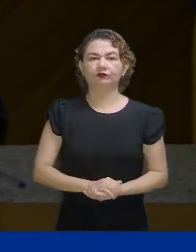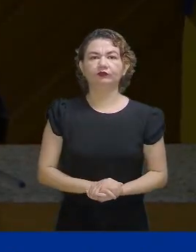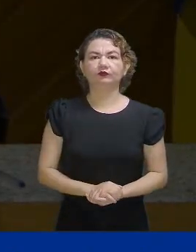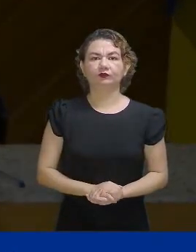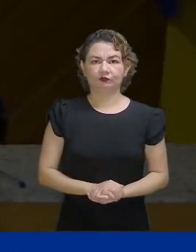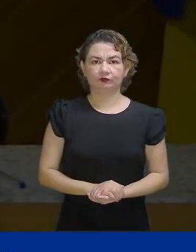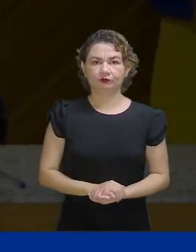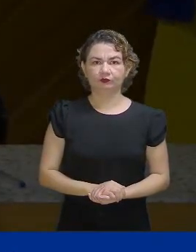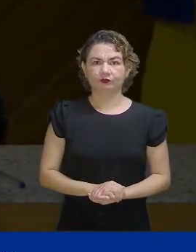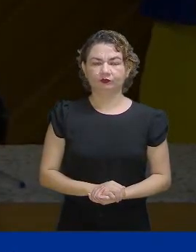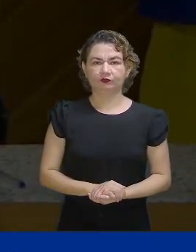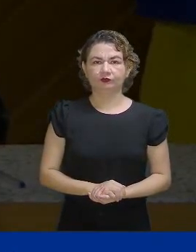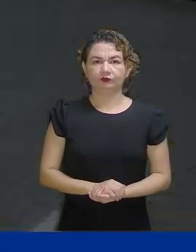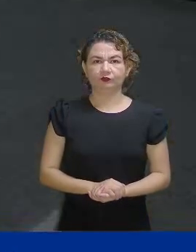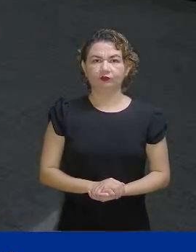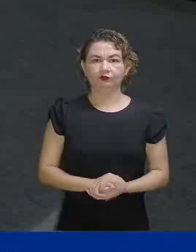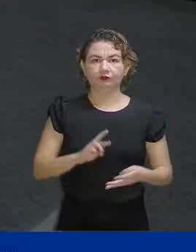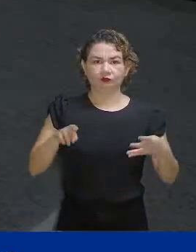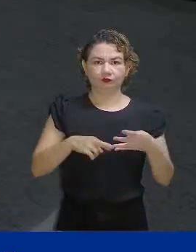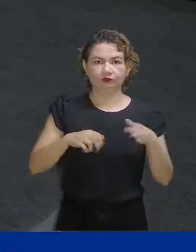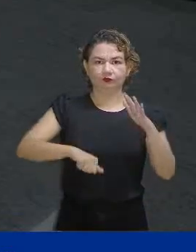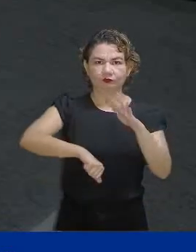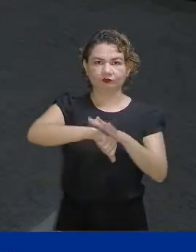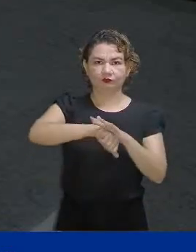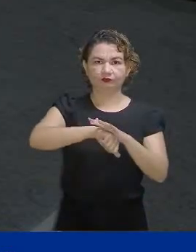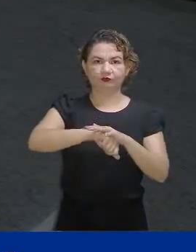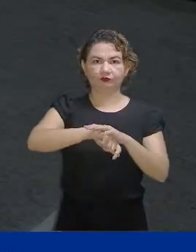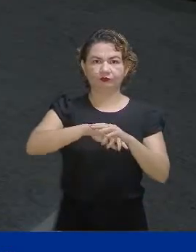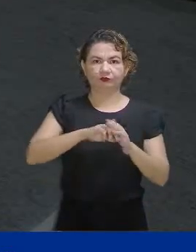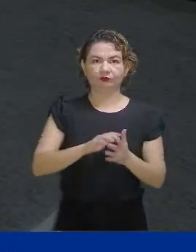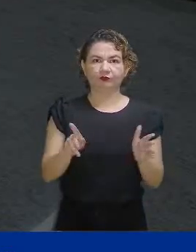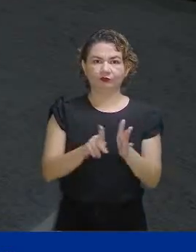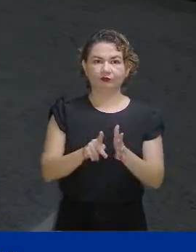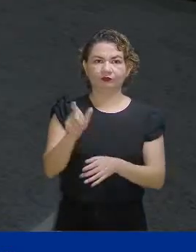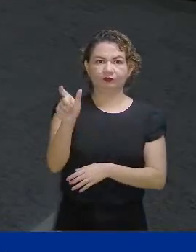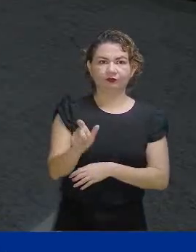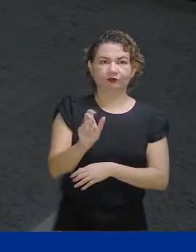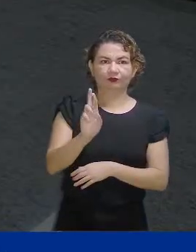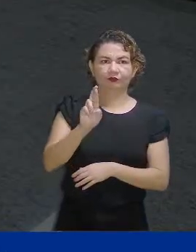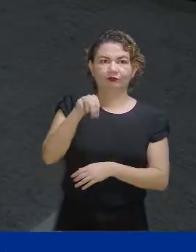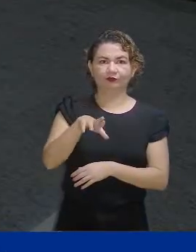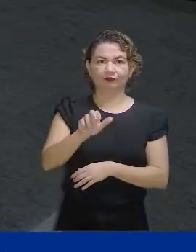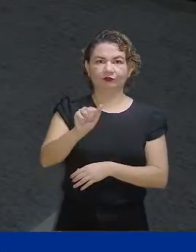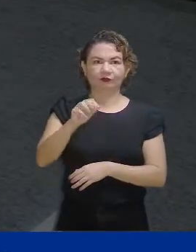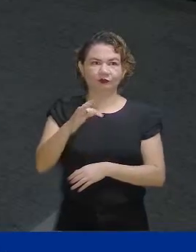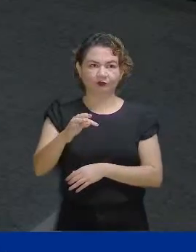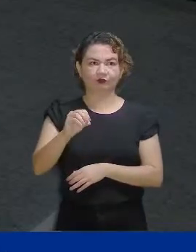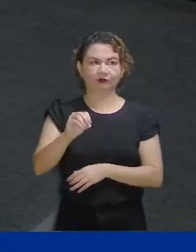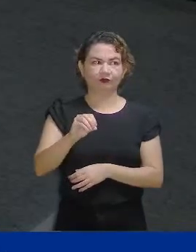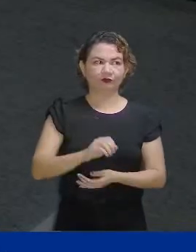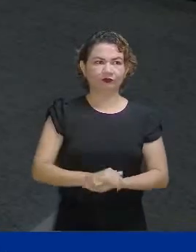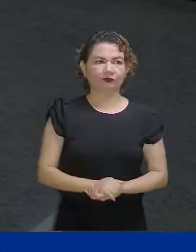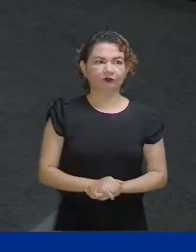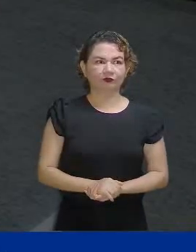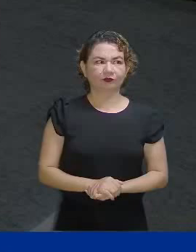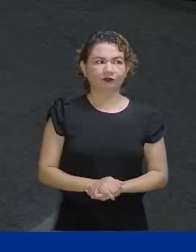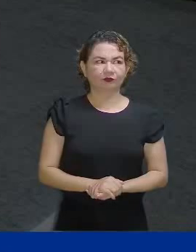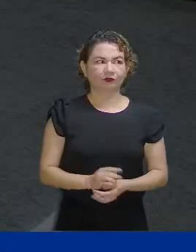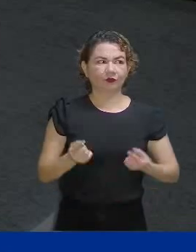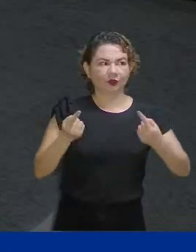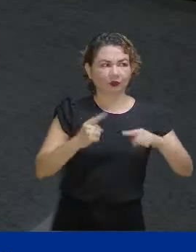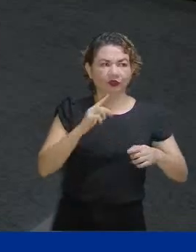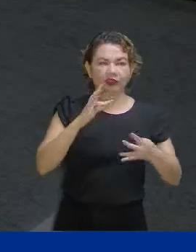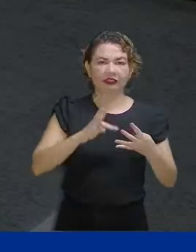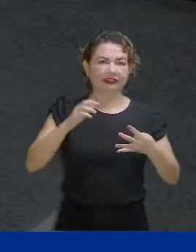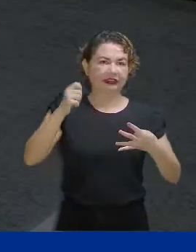Eleitoral, trata-se de recurso criminal eleitoral Imagem ampla do plenário. por Renato dos Santos Juiz Anselmo Gonçalves fala, porém